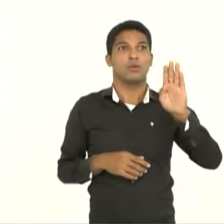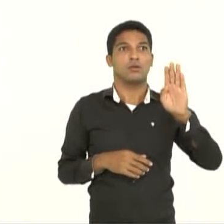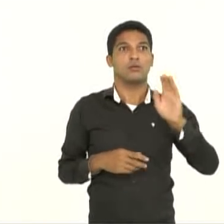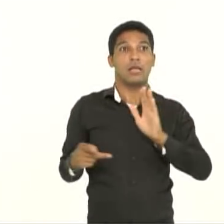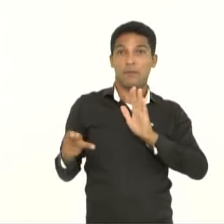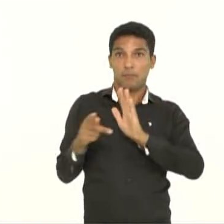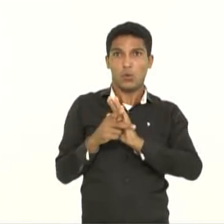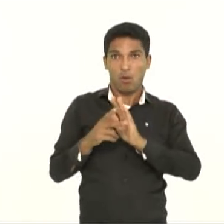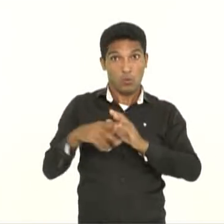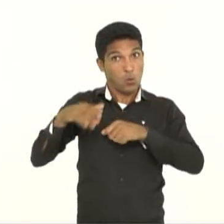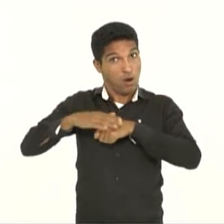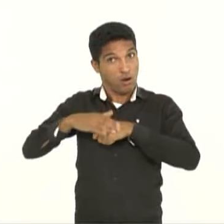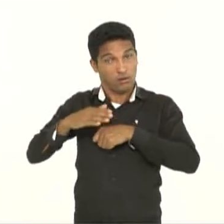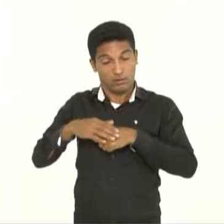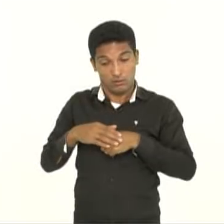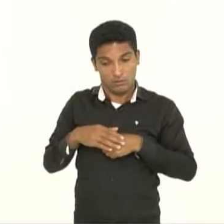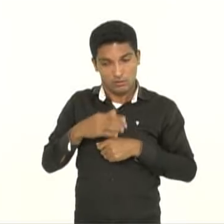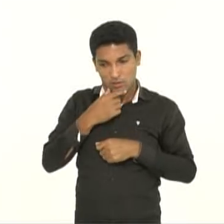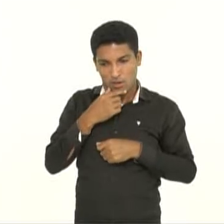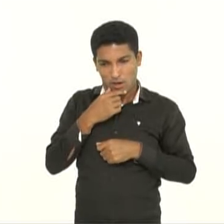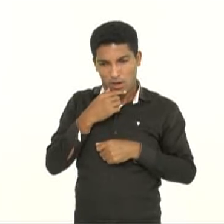dentro do esporte, ok?